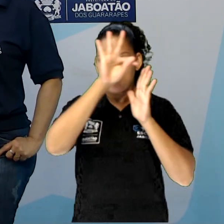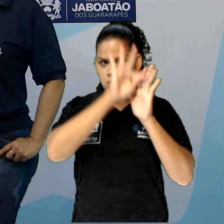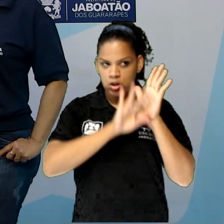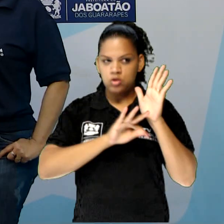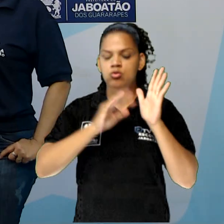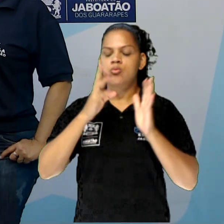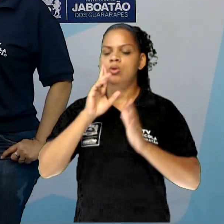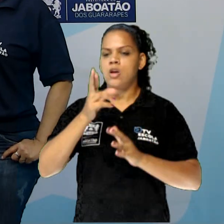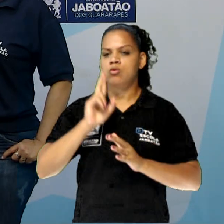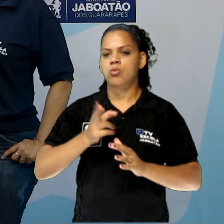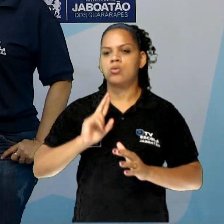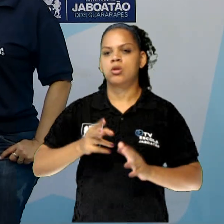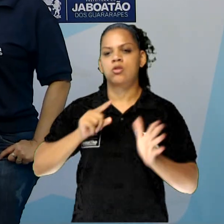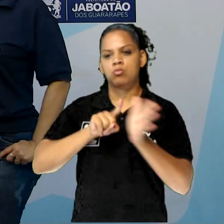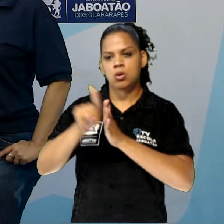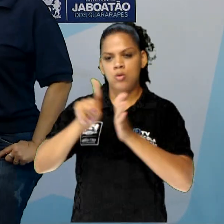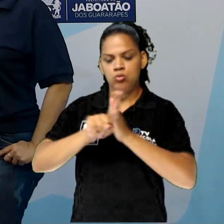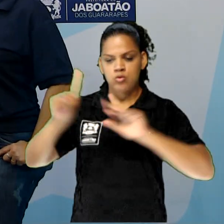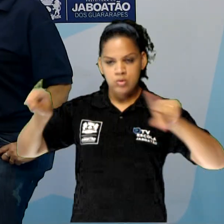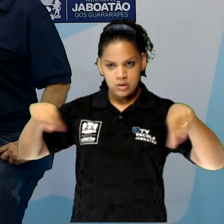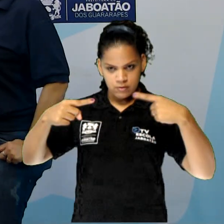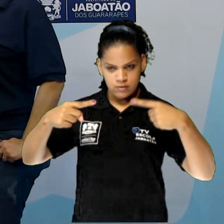desafio.